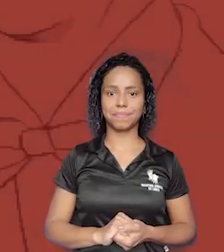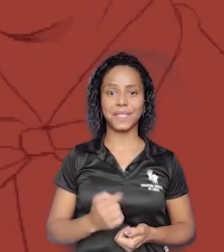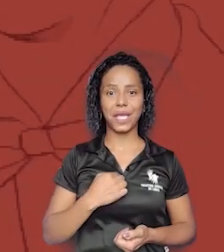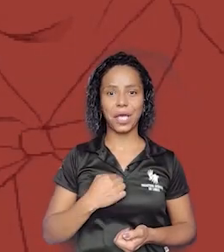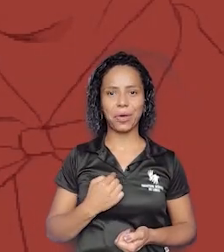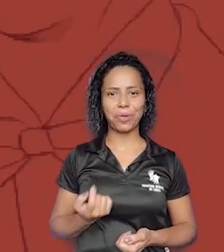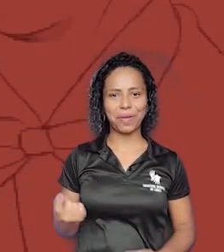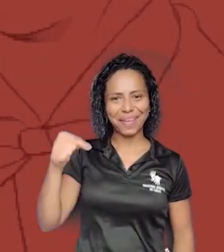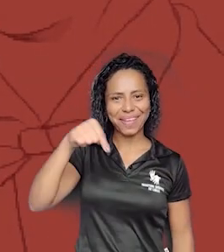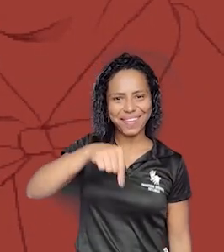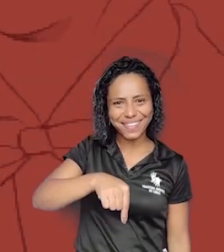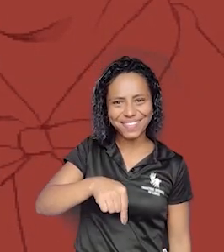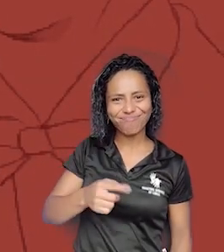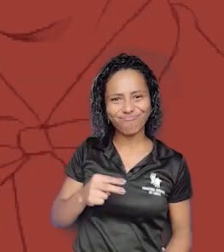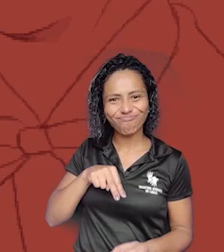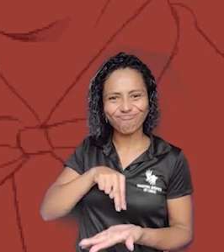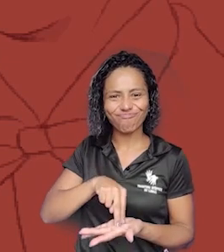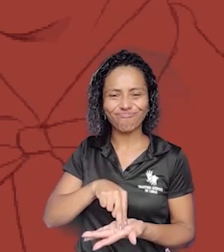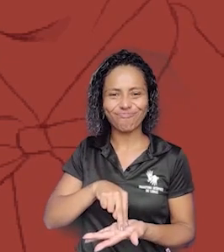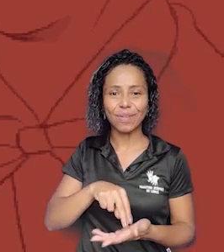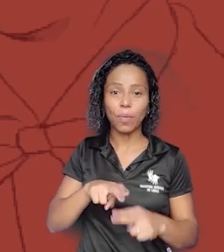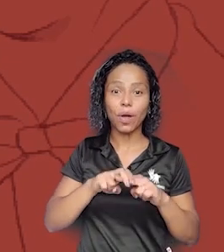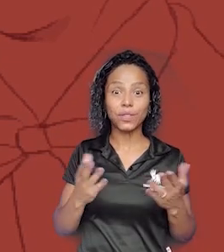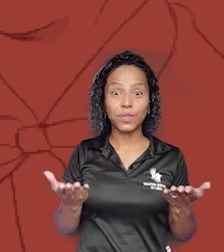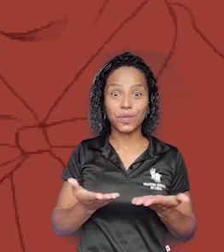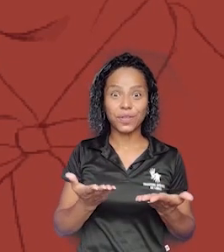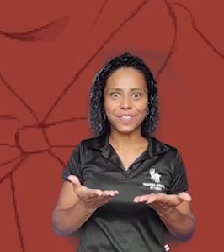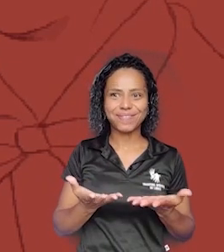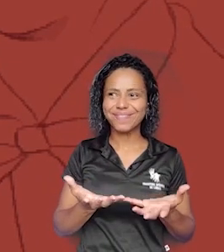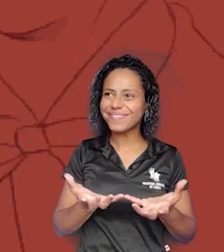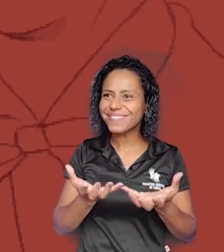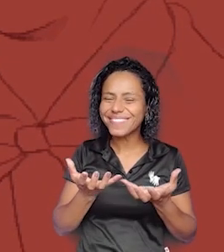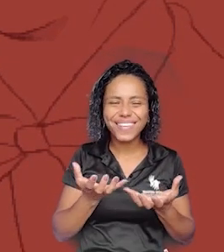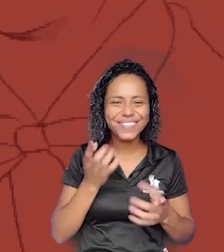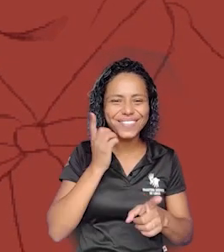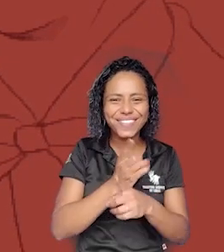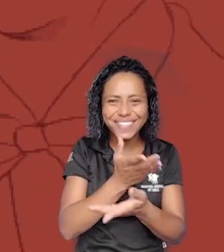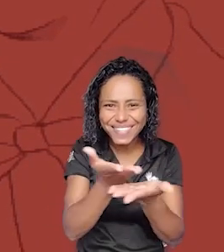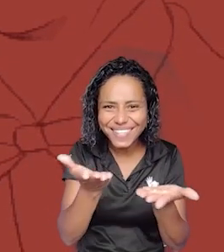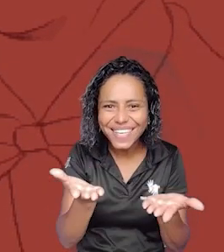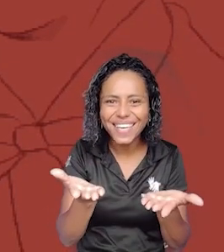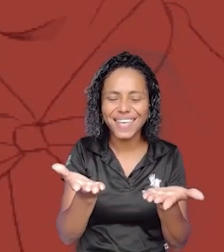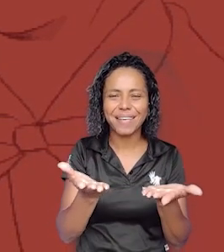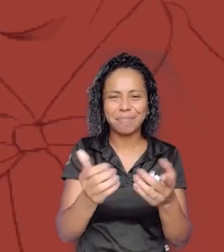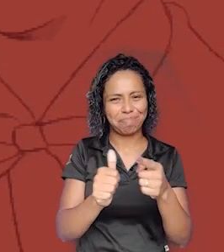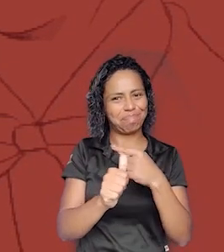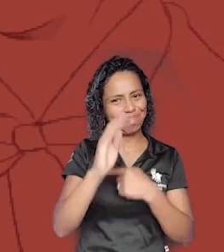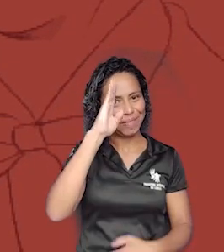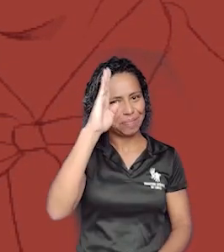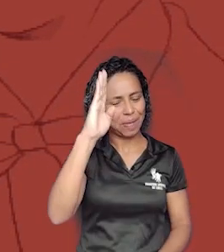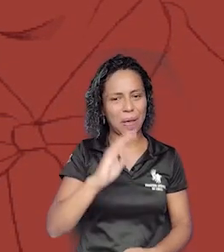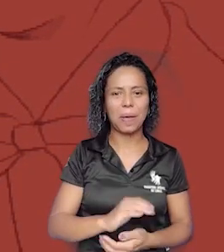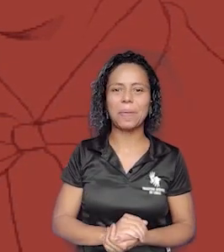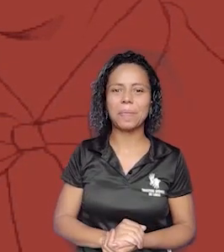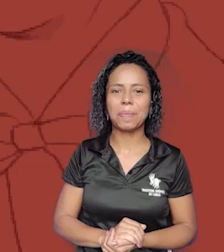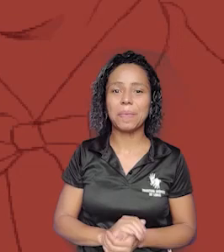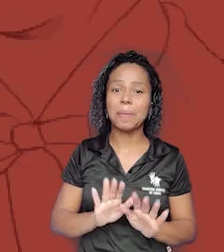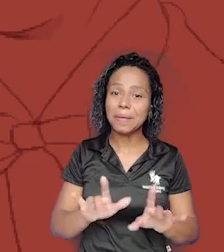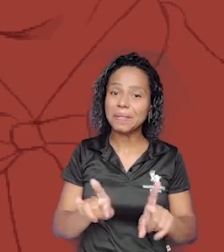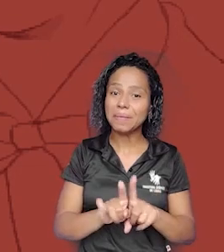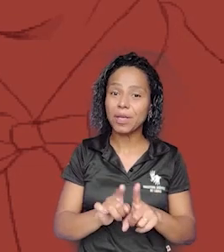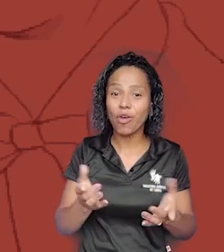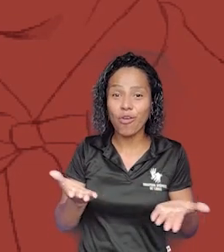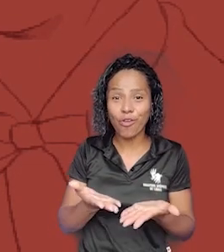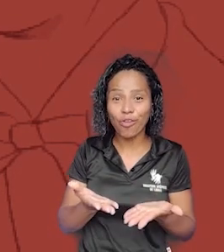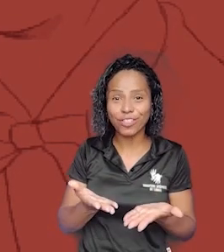Convoquei aqui para ter a satisfação de encontrá-los em primeiro lugar. Em segundo, porque sei que nesse ato seria muito